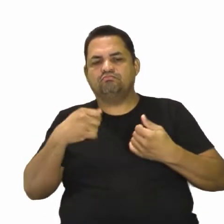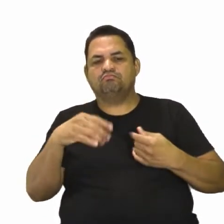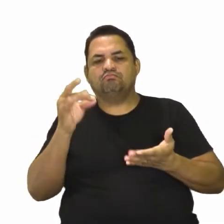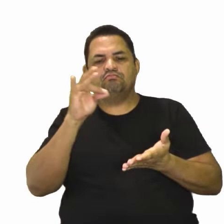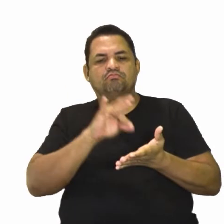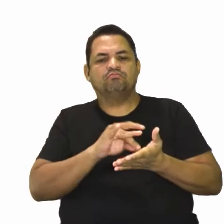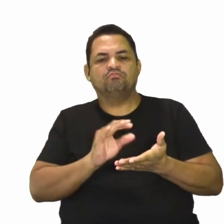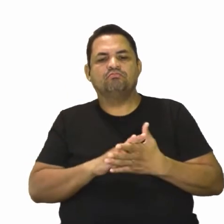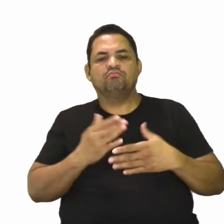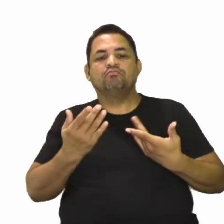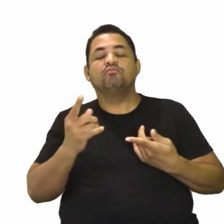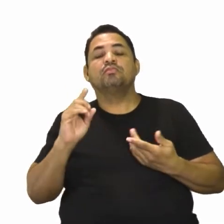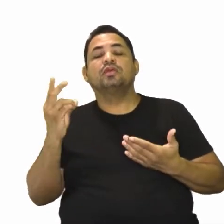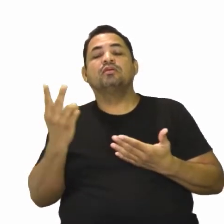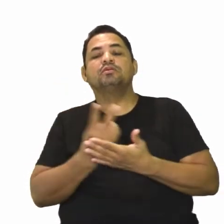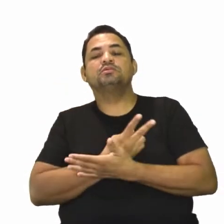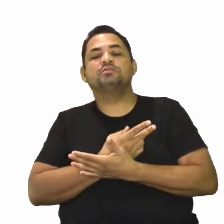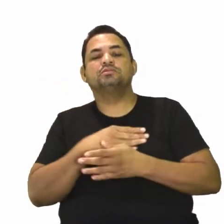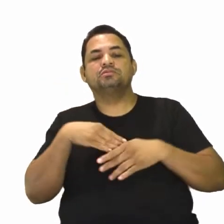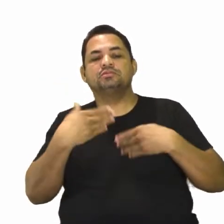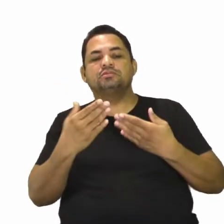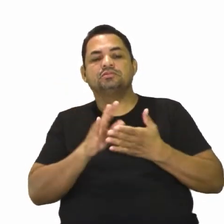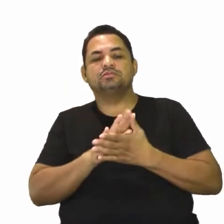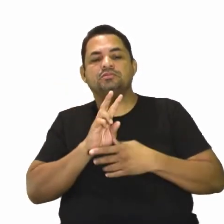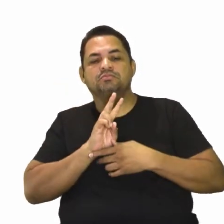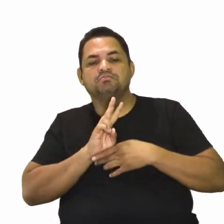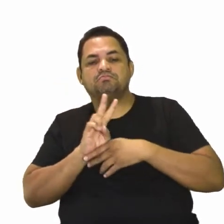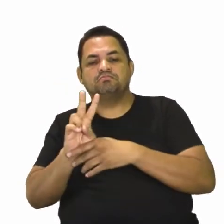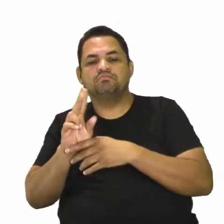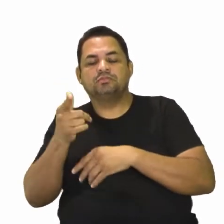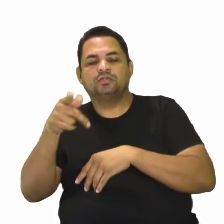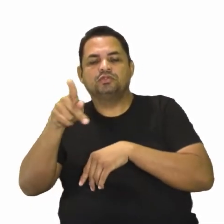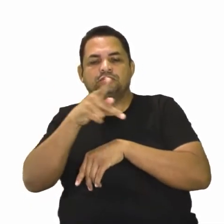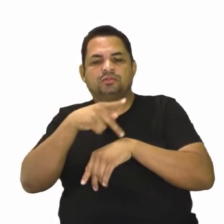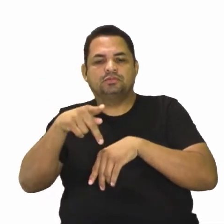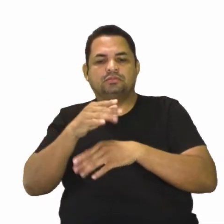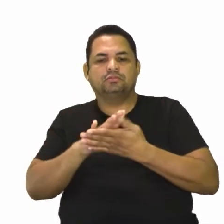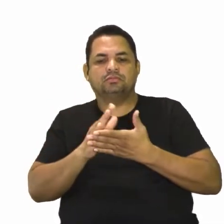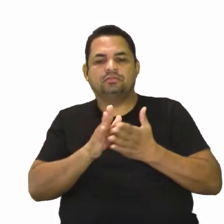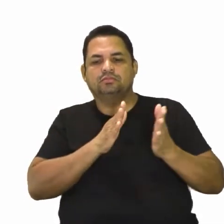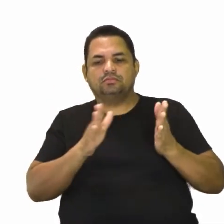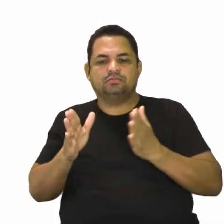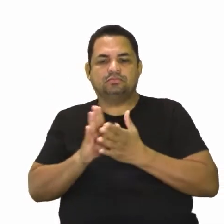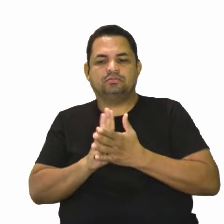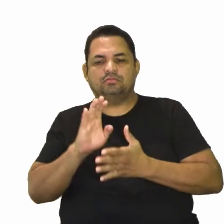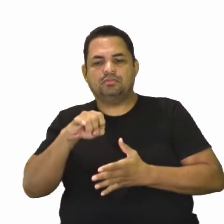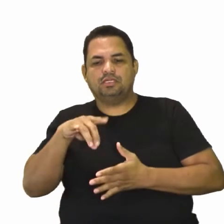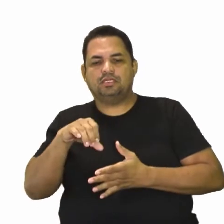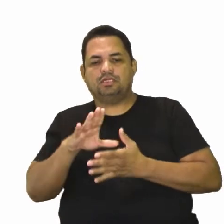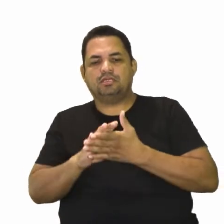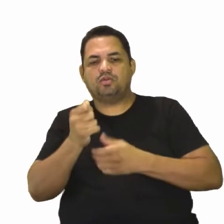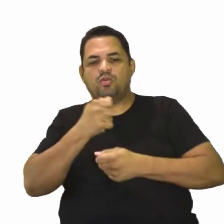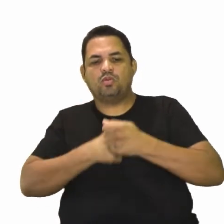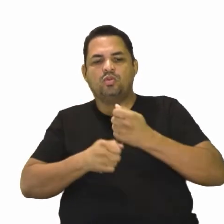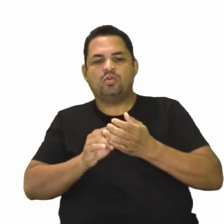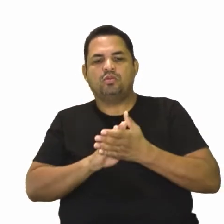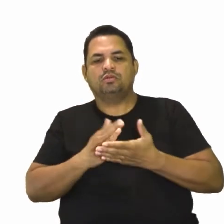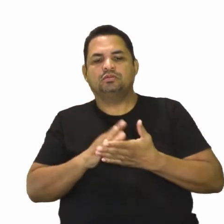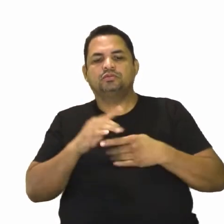Podemos afirmar que as consequências desses empréstimos estrangeiros, nesse período do milagre